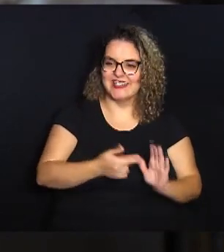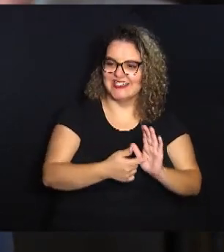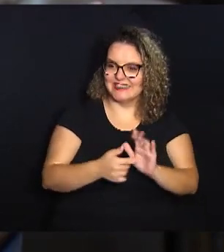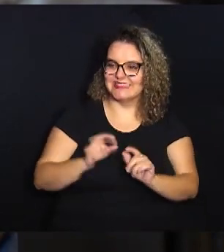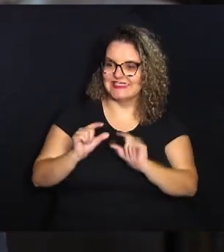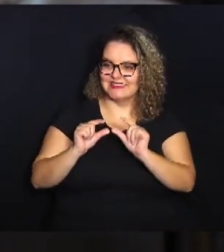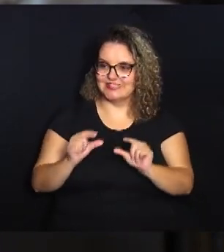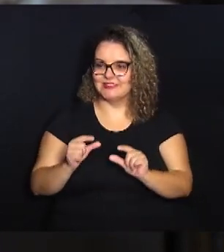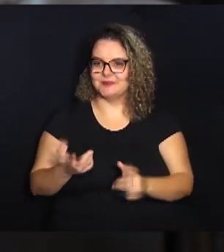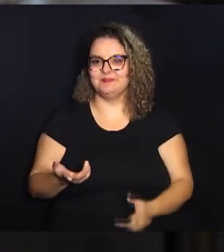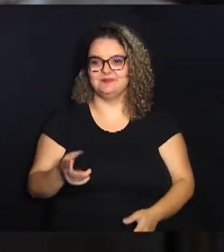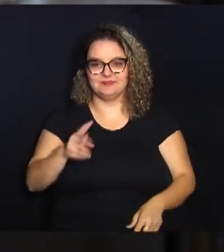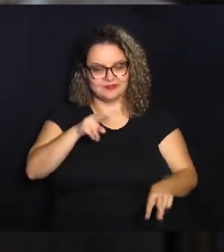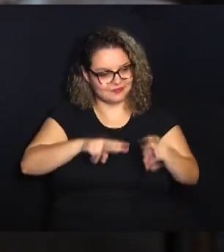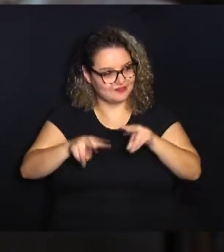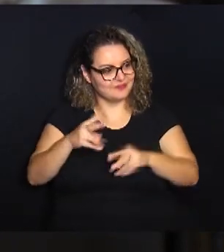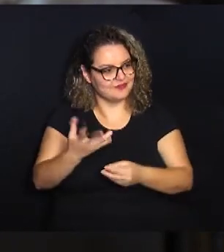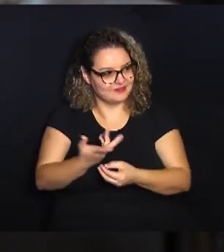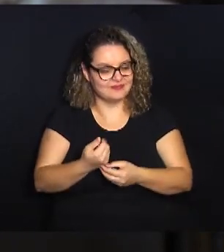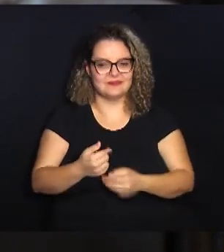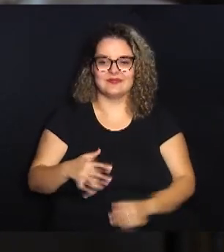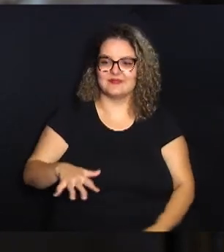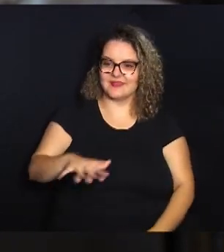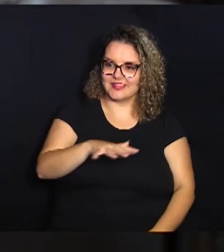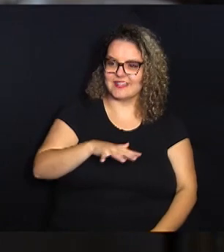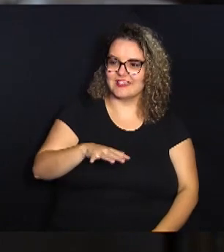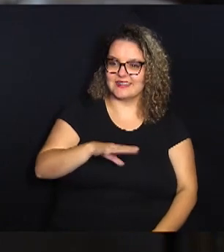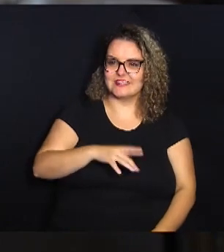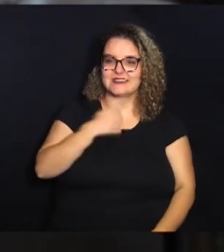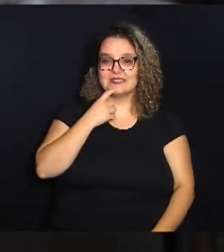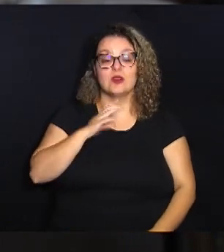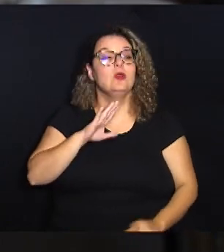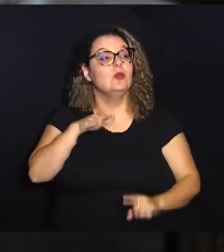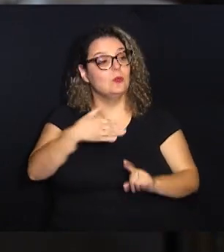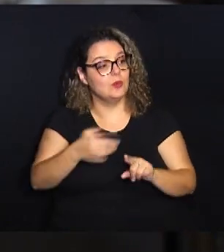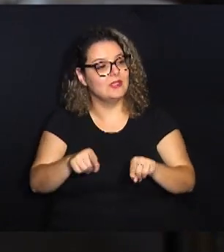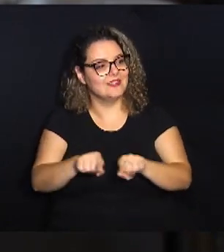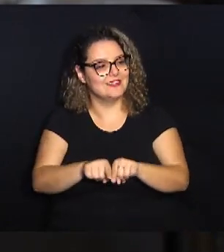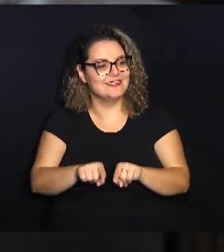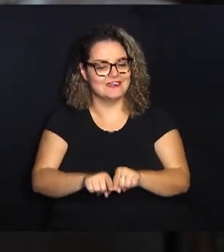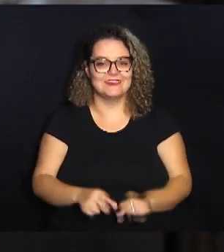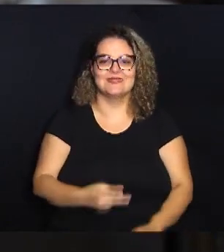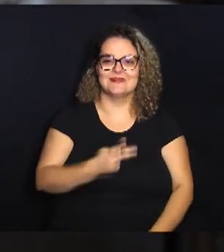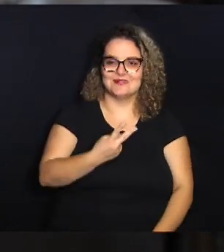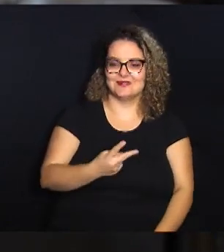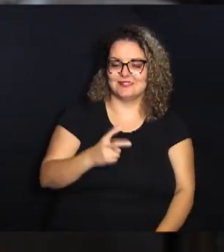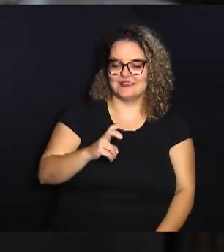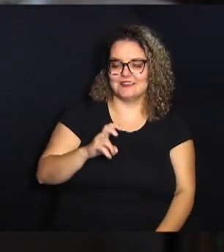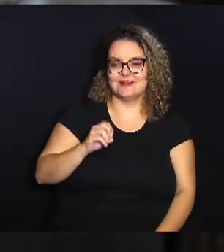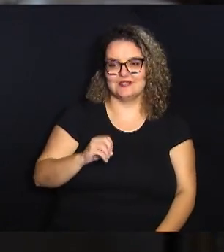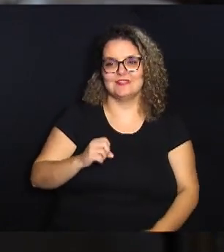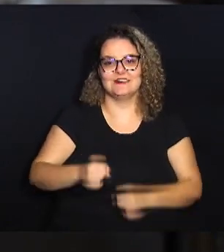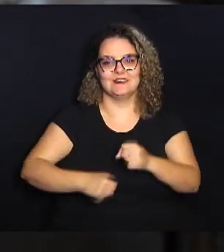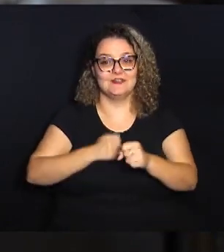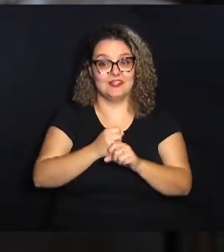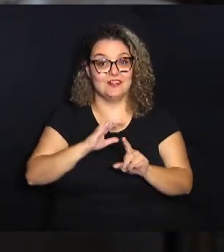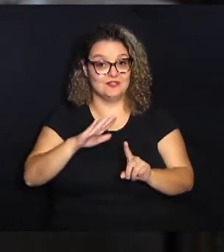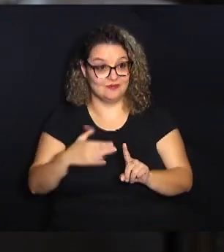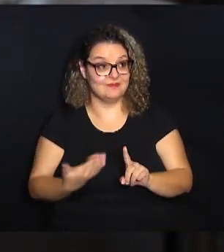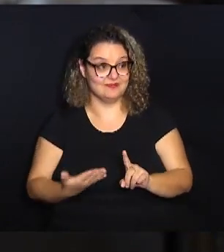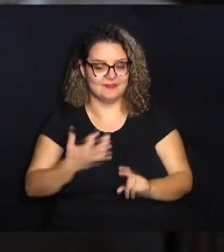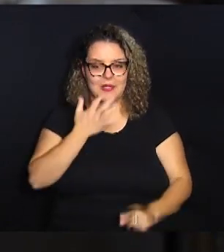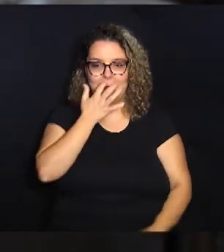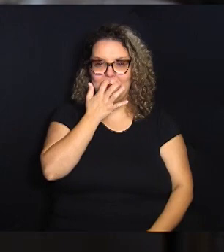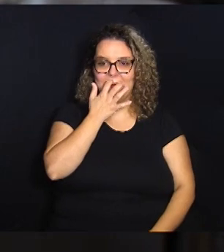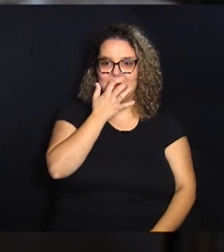esse olhar artístico sobre a cidade, também numa homenagem à cidade nesses 250 anos. Plantamos